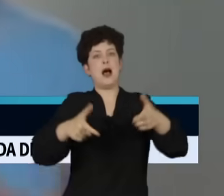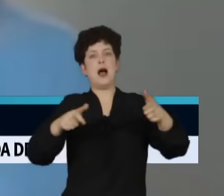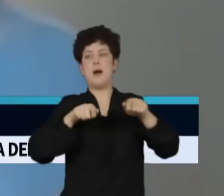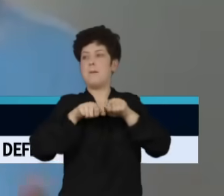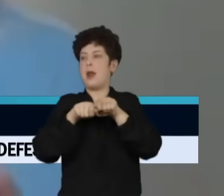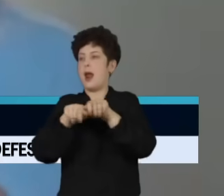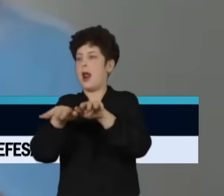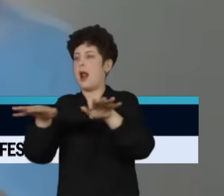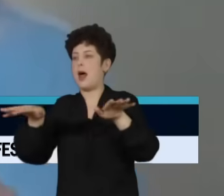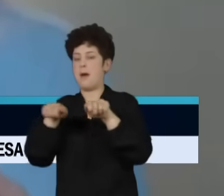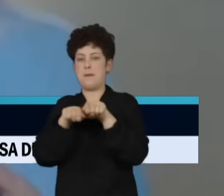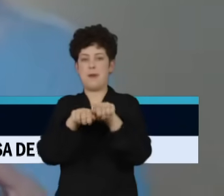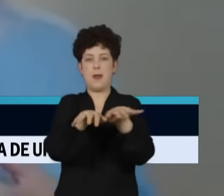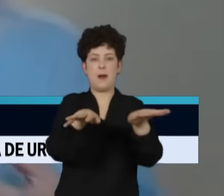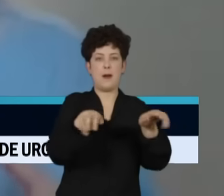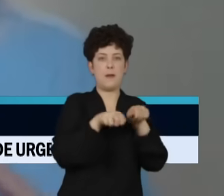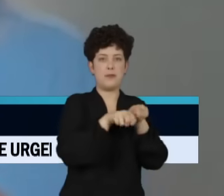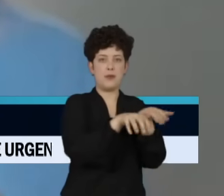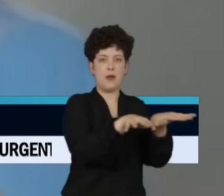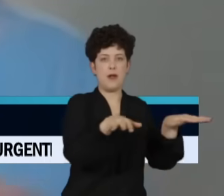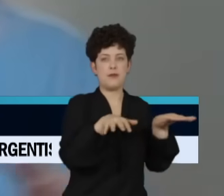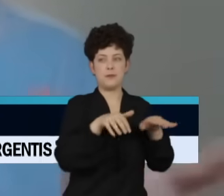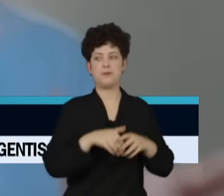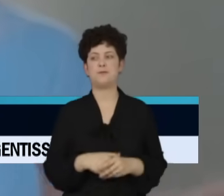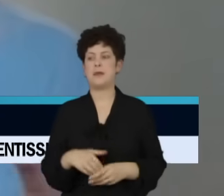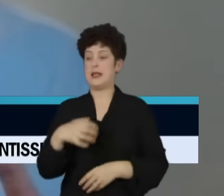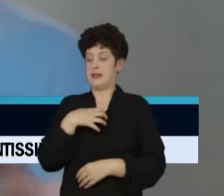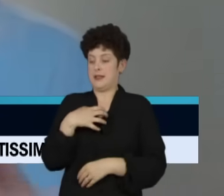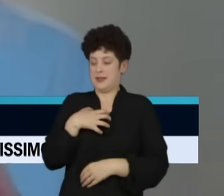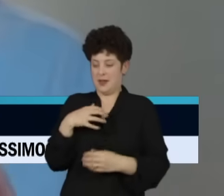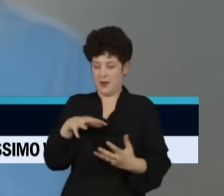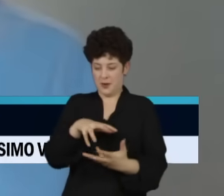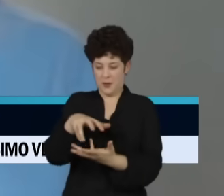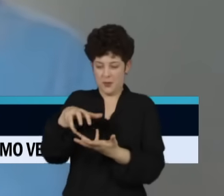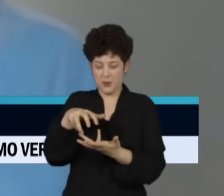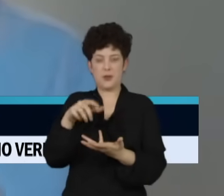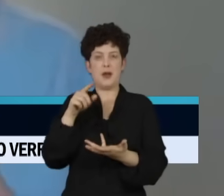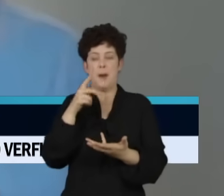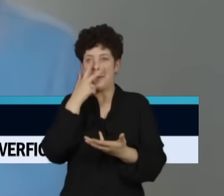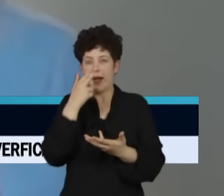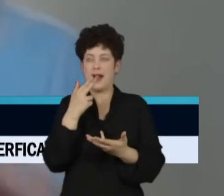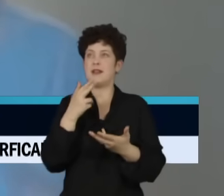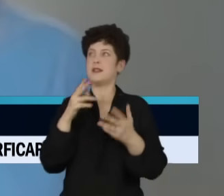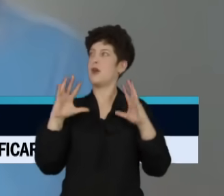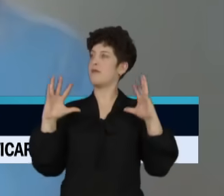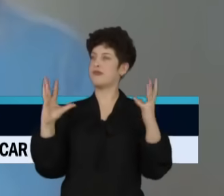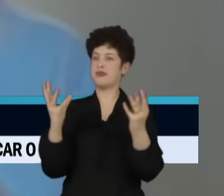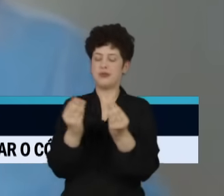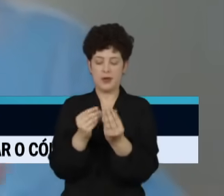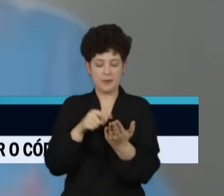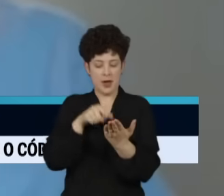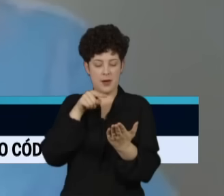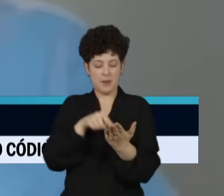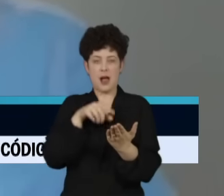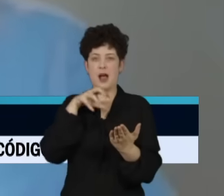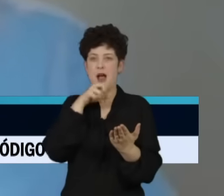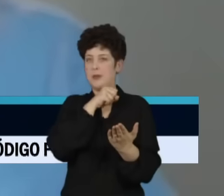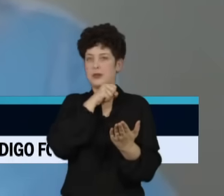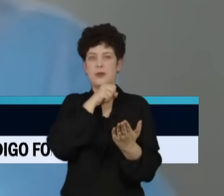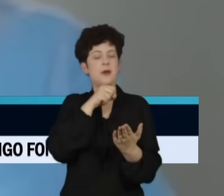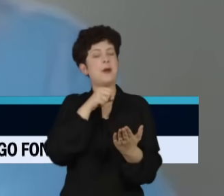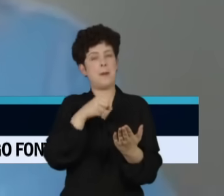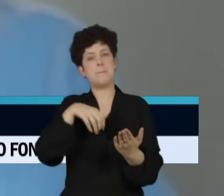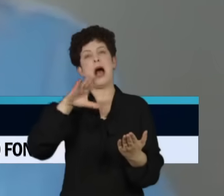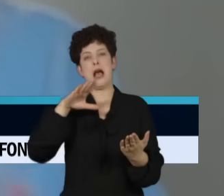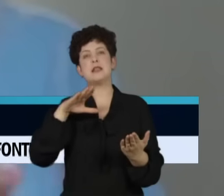sinal. No primeiro momento, é é a sensação de ter o mundo, a palma da mão em 1 milésimo de segundo. Então esse